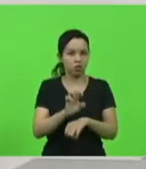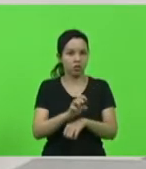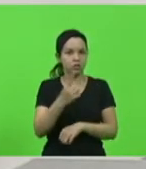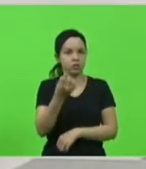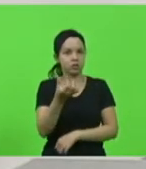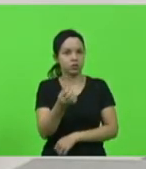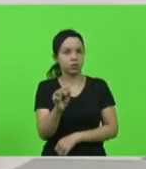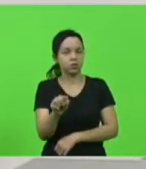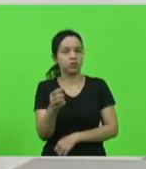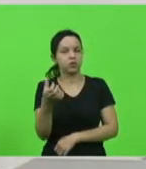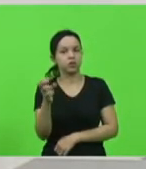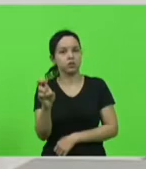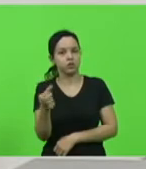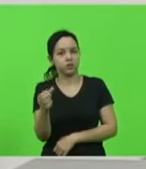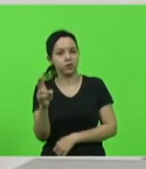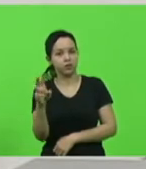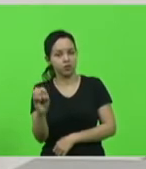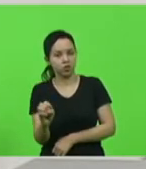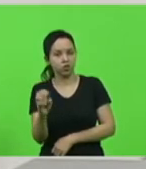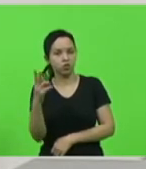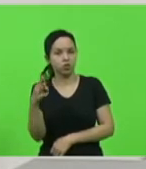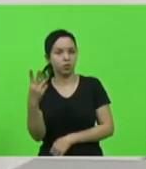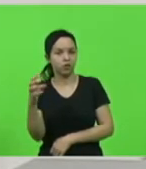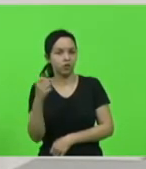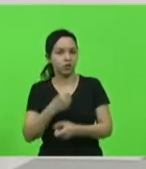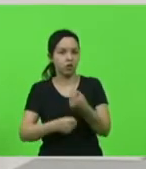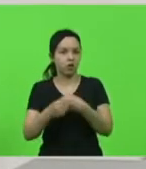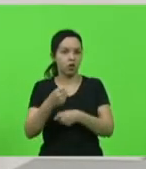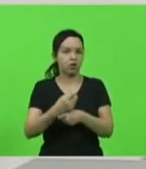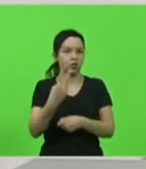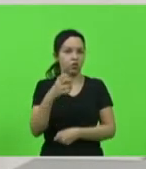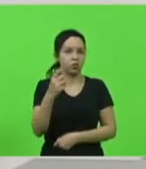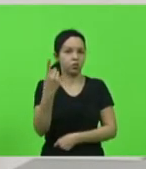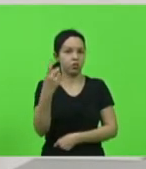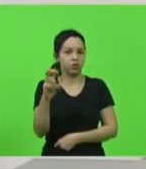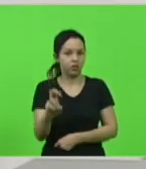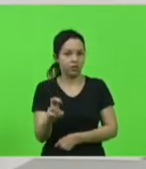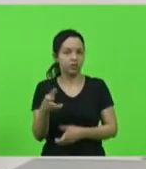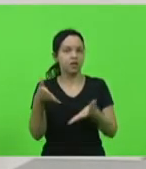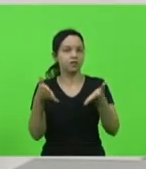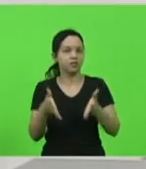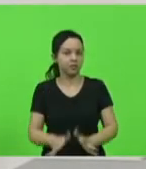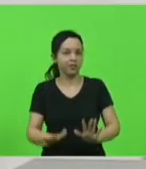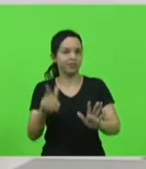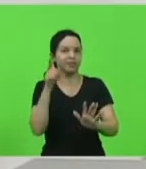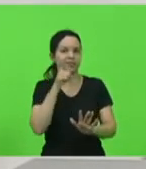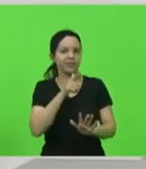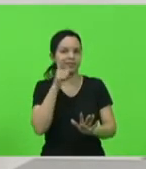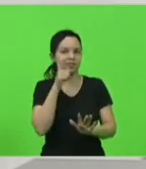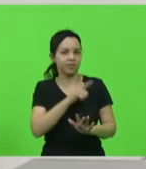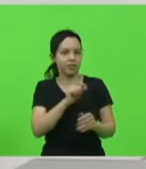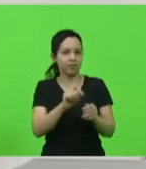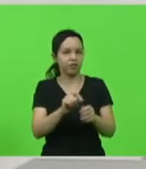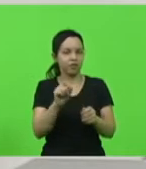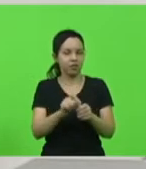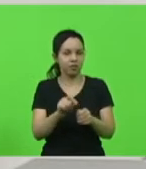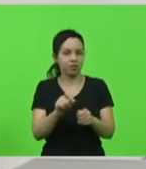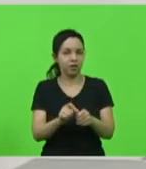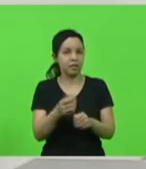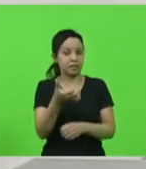de 2015, saiu do papel, nasceu, que por 6 anos permaneceu